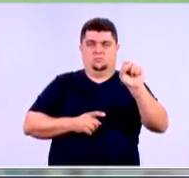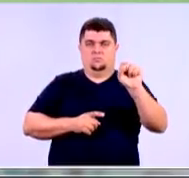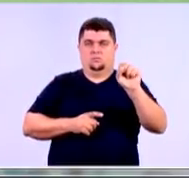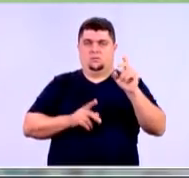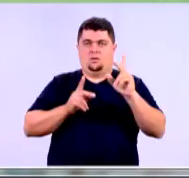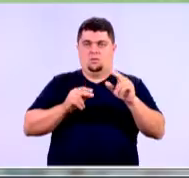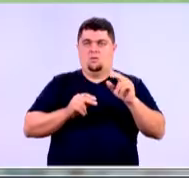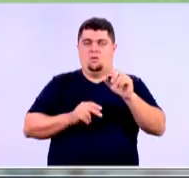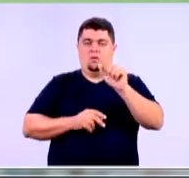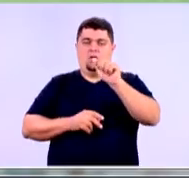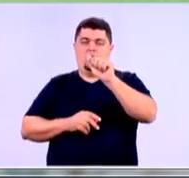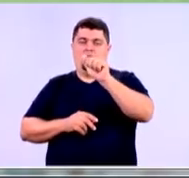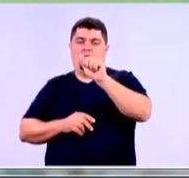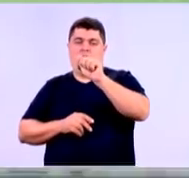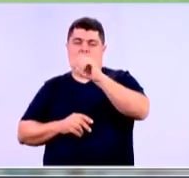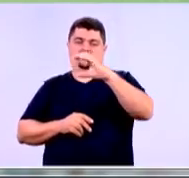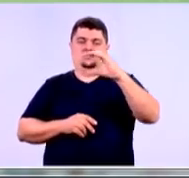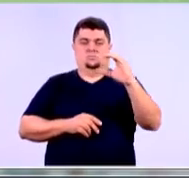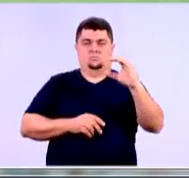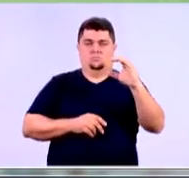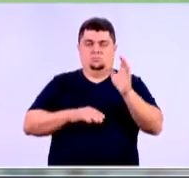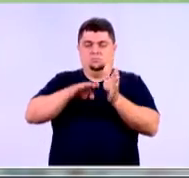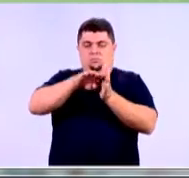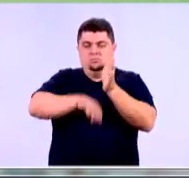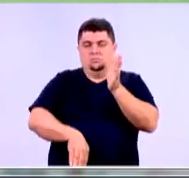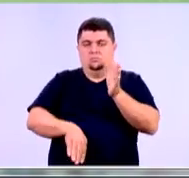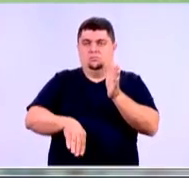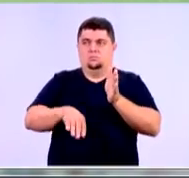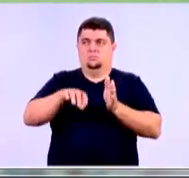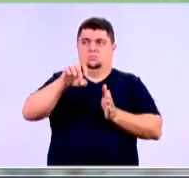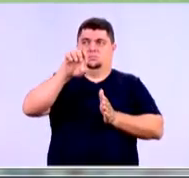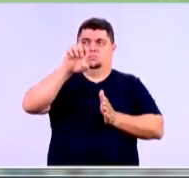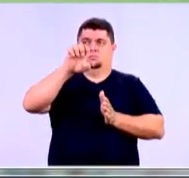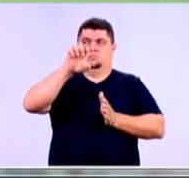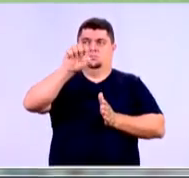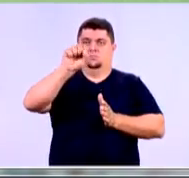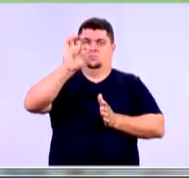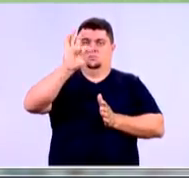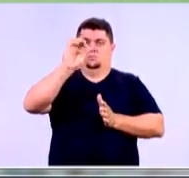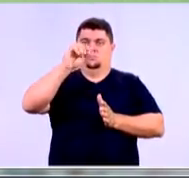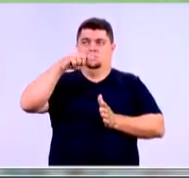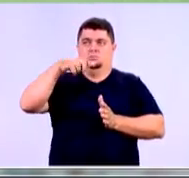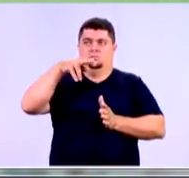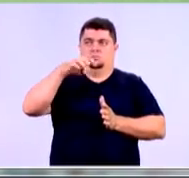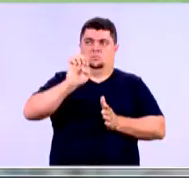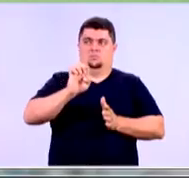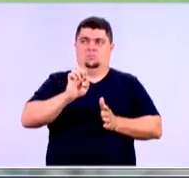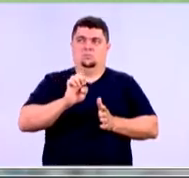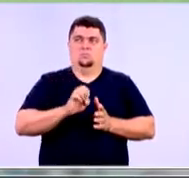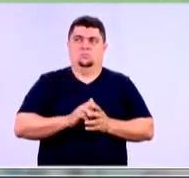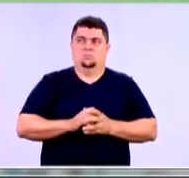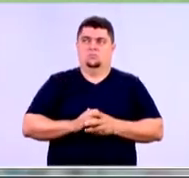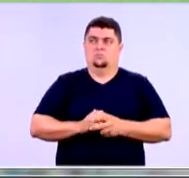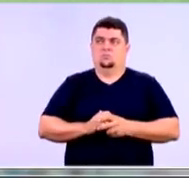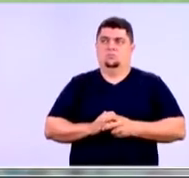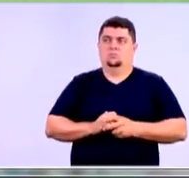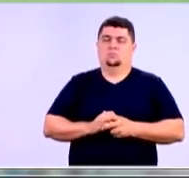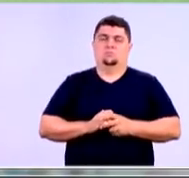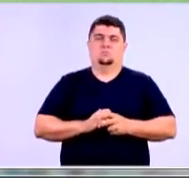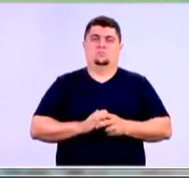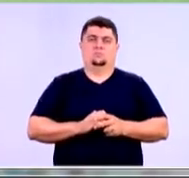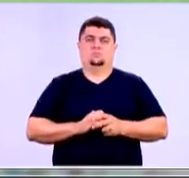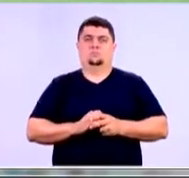ativo circulante, vai subtrair o estoque. Deixa eu apagar aqui, que eu acho que eu apaguei o símbolo, né?